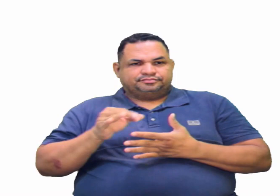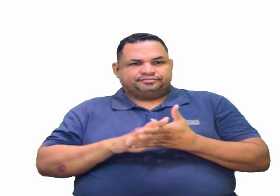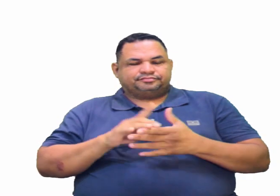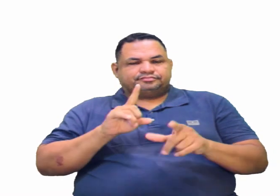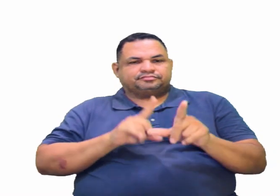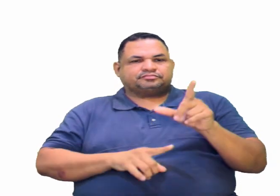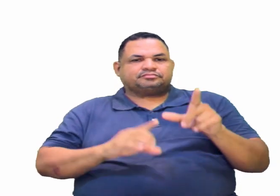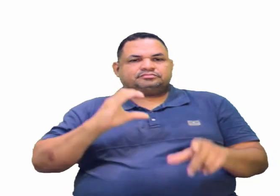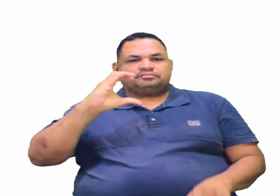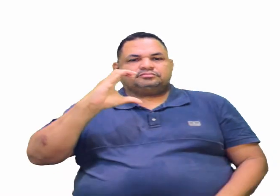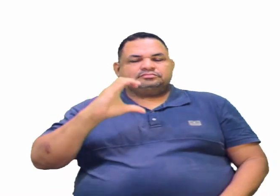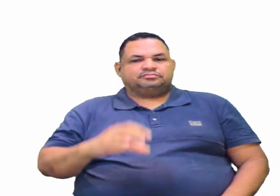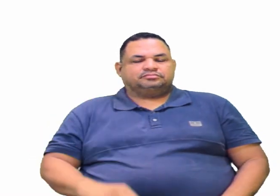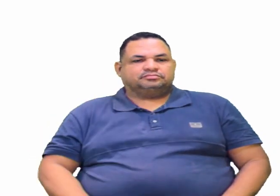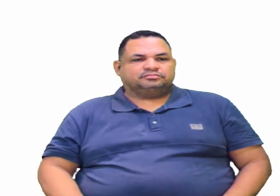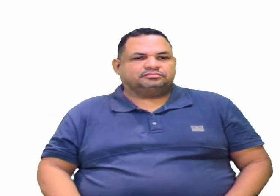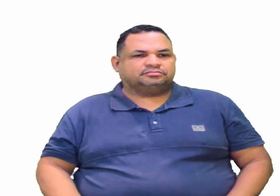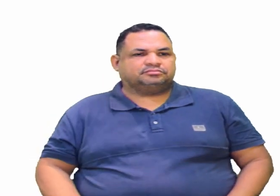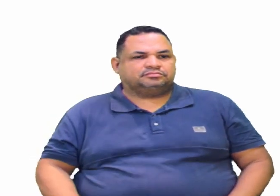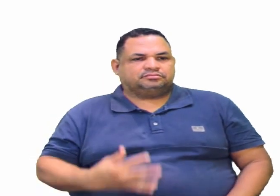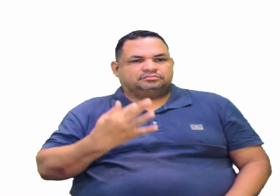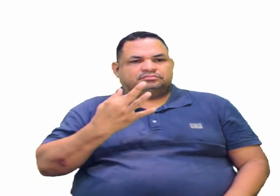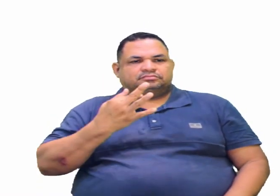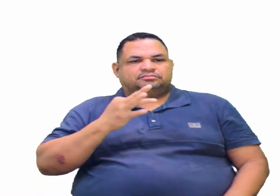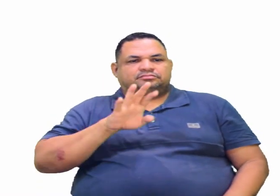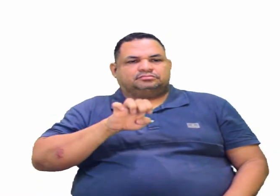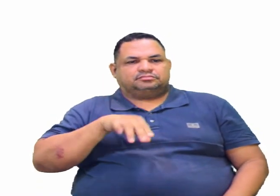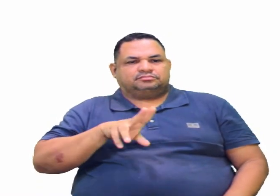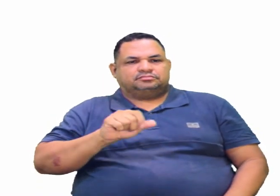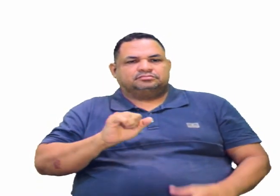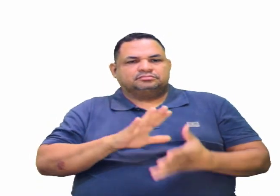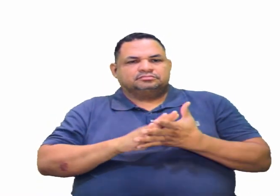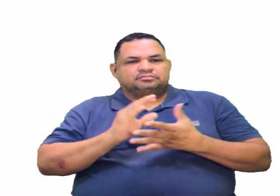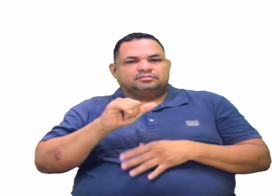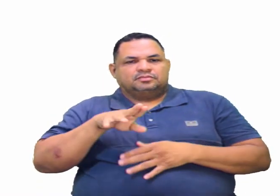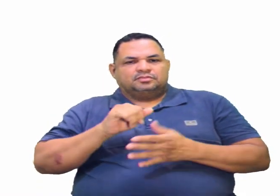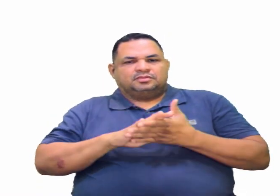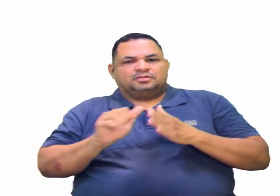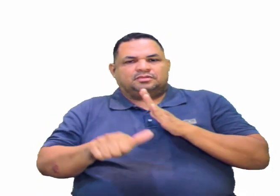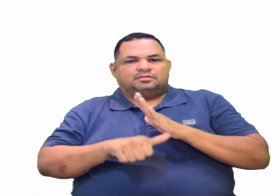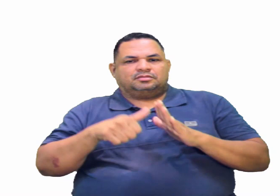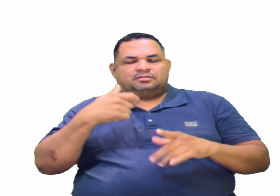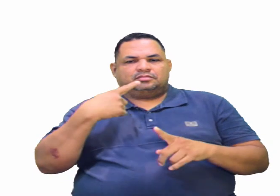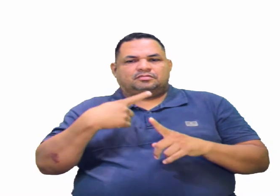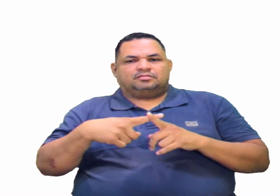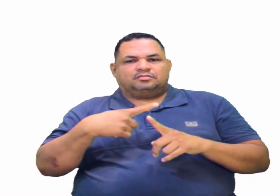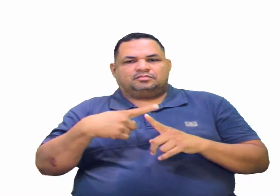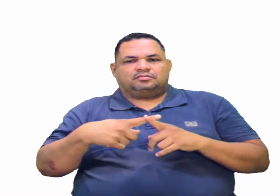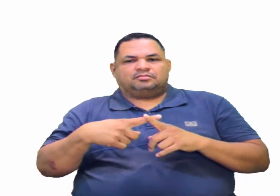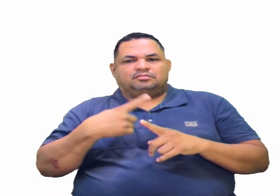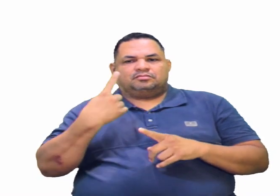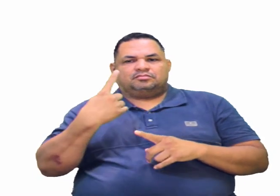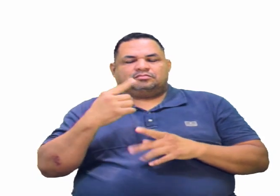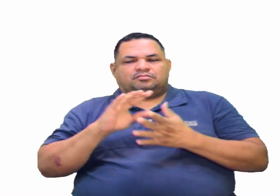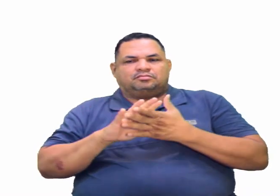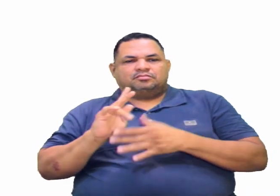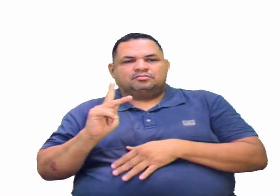a letra C. A fenilamina é uma amina primária porque apenas